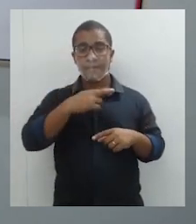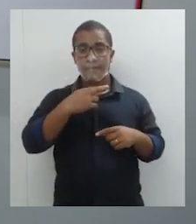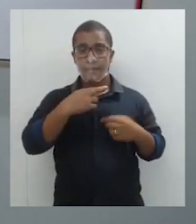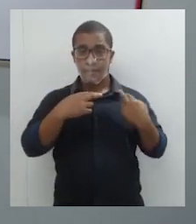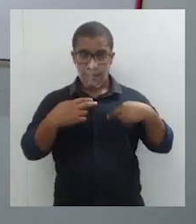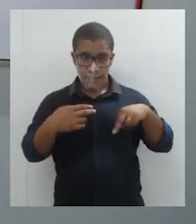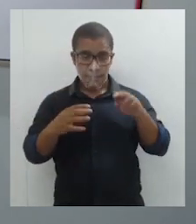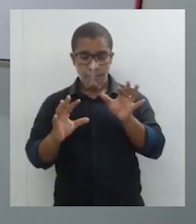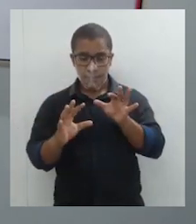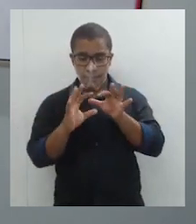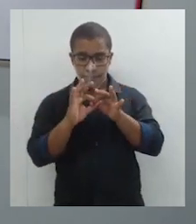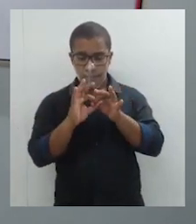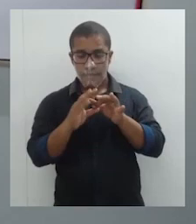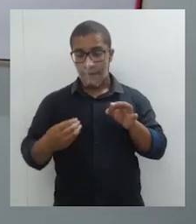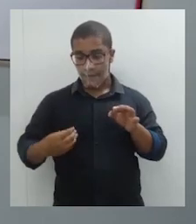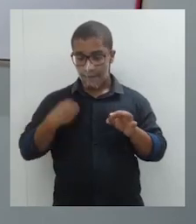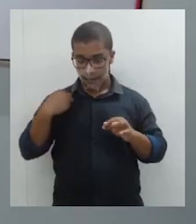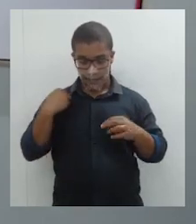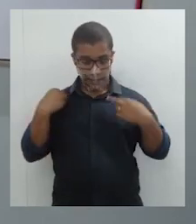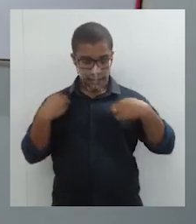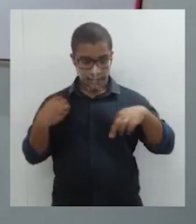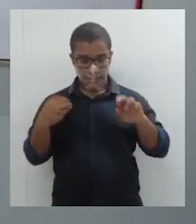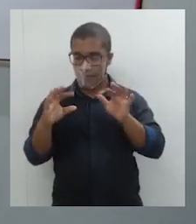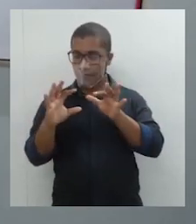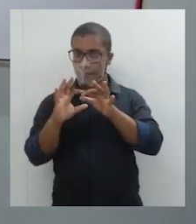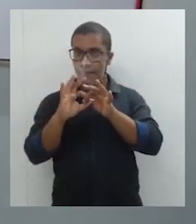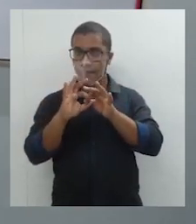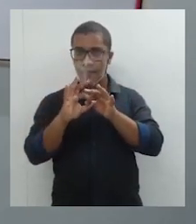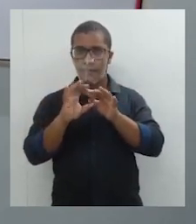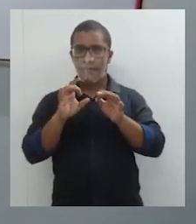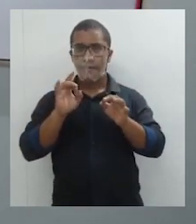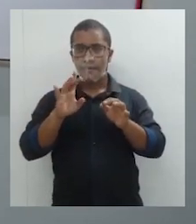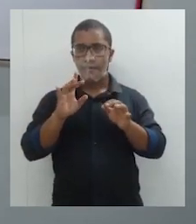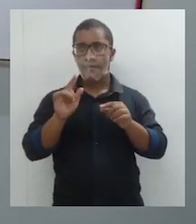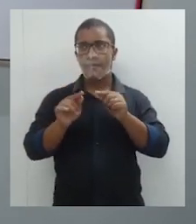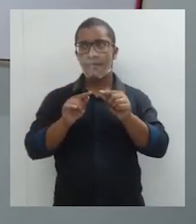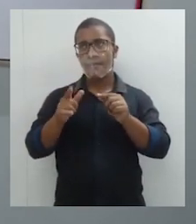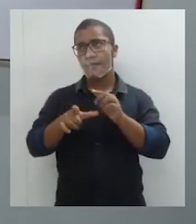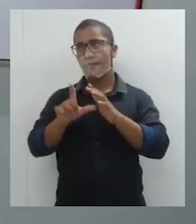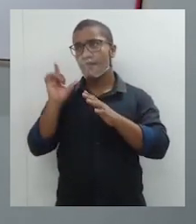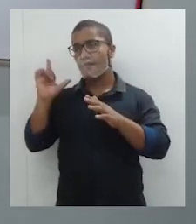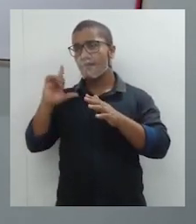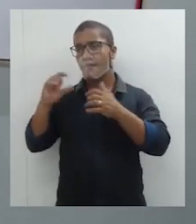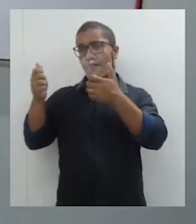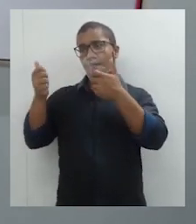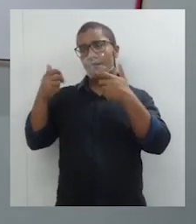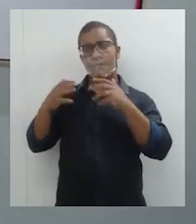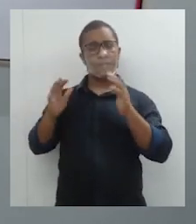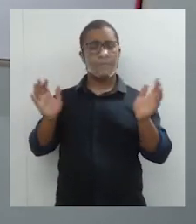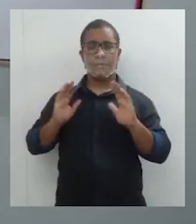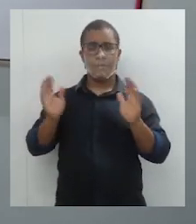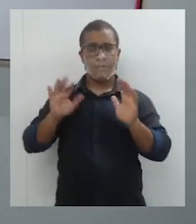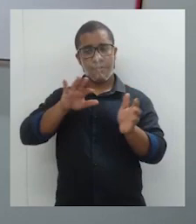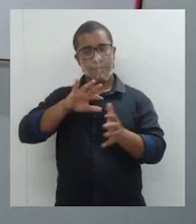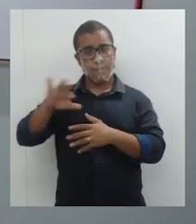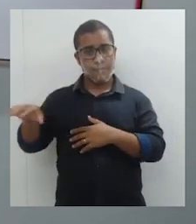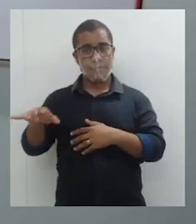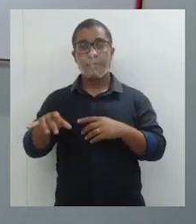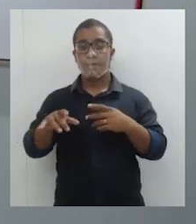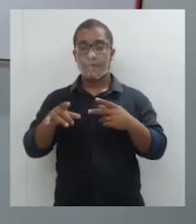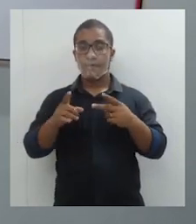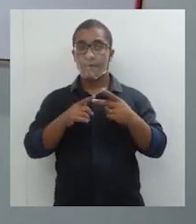está integrada à vida à prática e não apenas uma fundamentação teórica Outro ponto